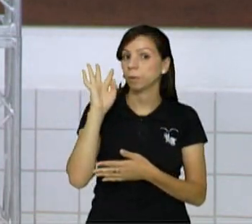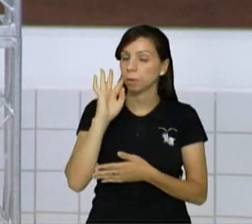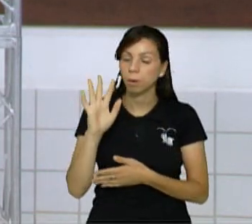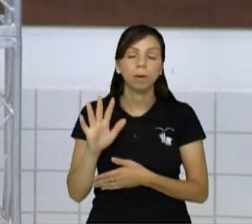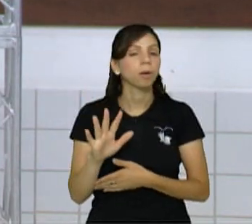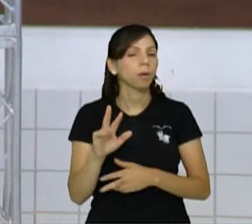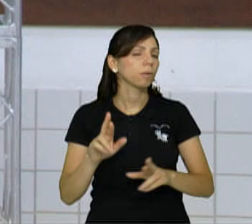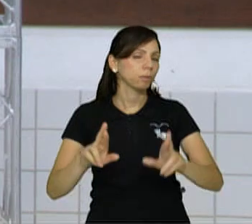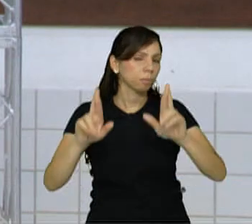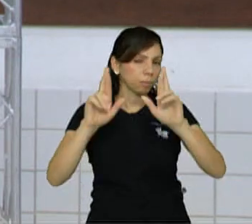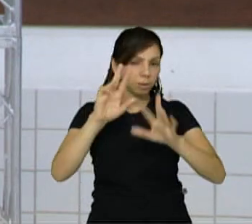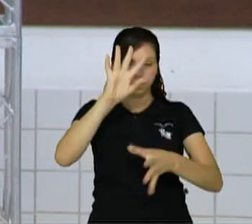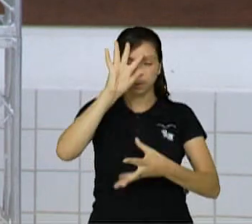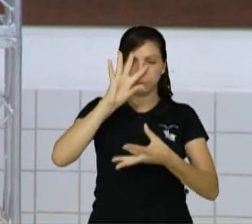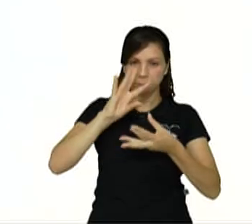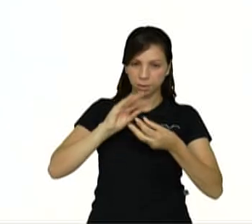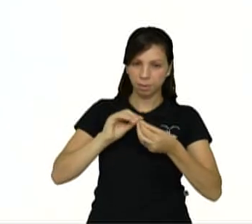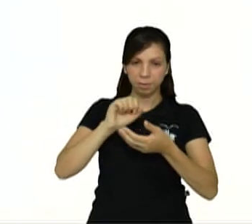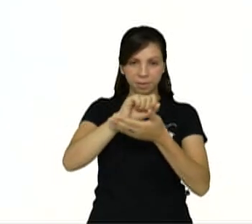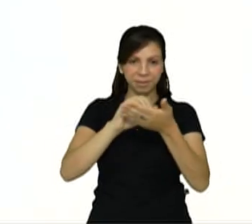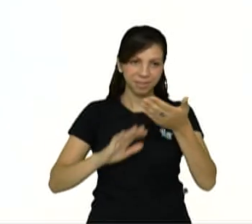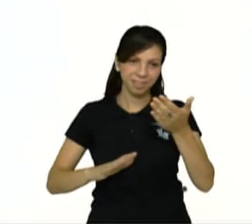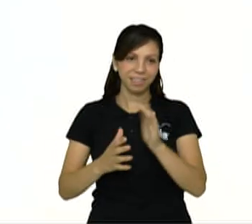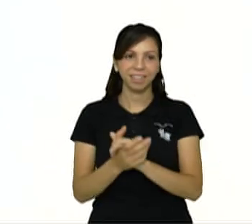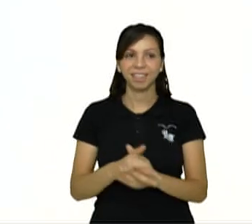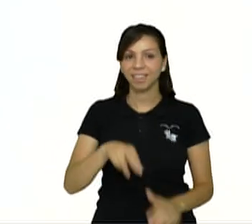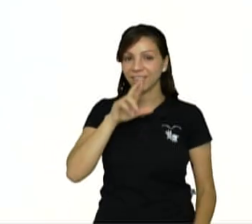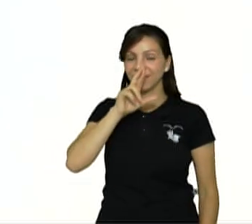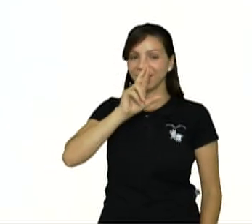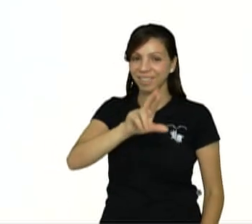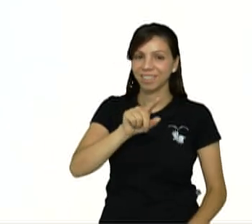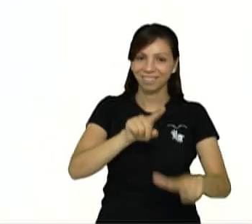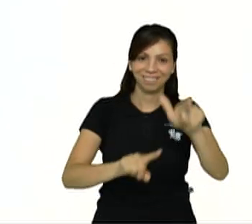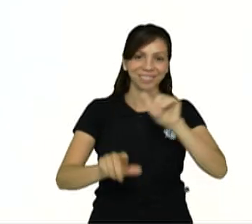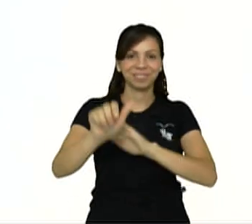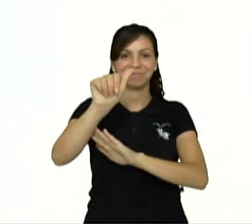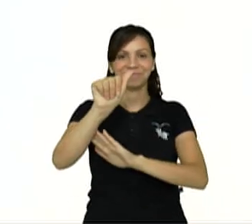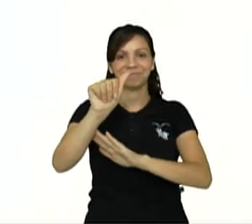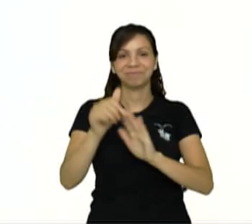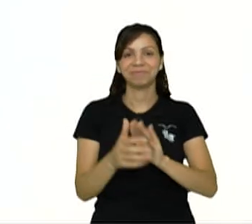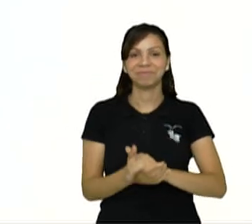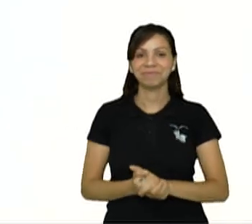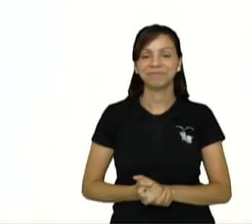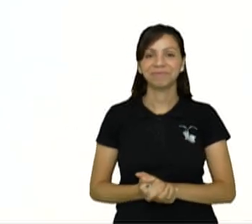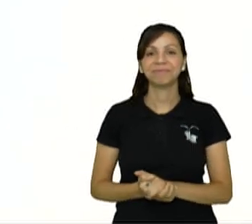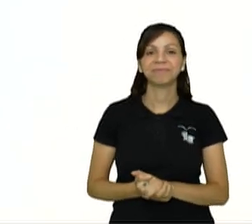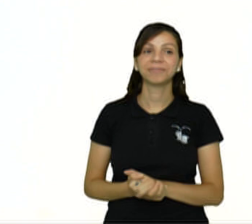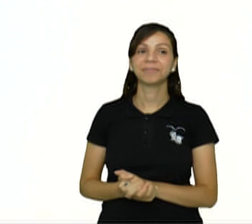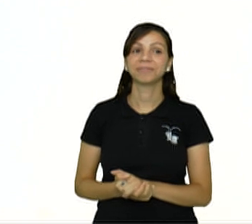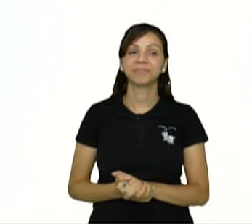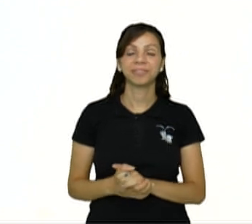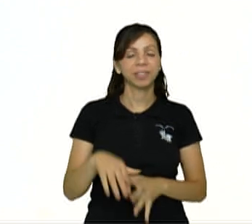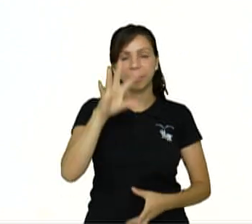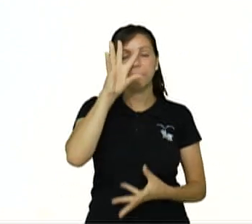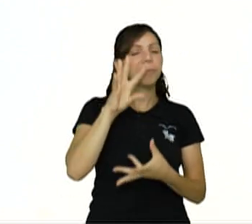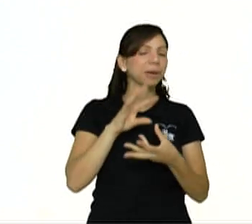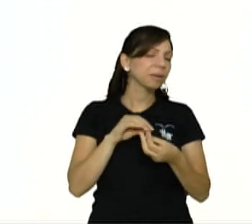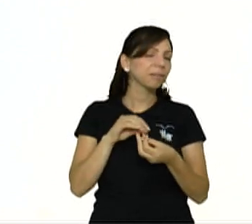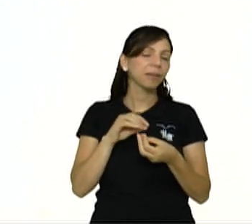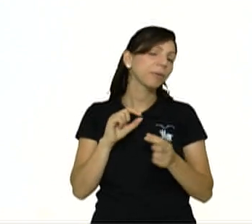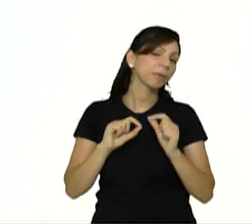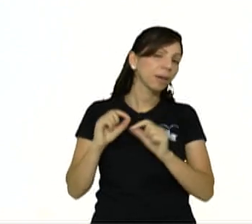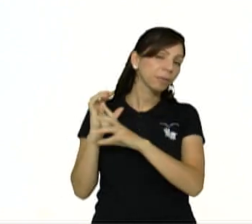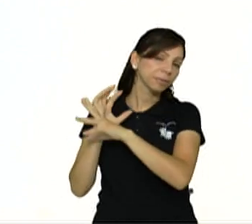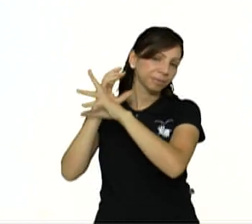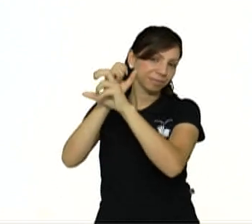tenha entendido esse exercício. Então, olha só, resposta letra A. Se você pegou essa ideia, eu quero só fazer uma